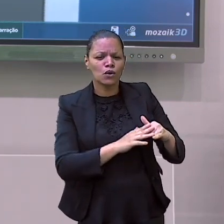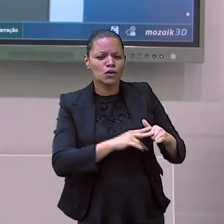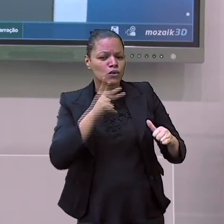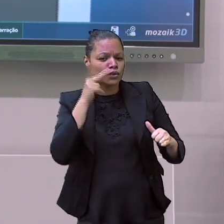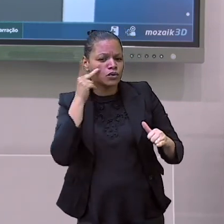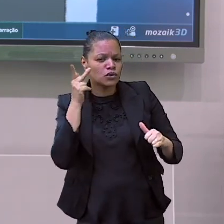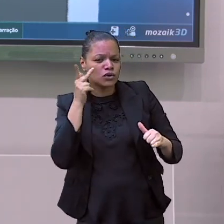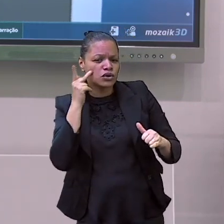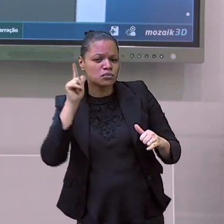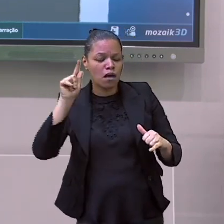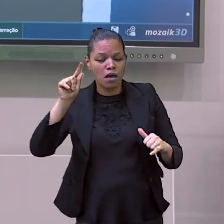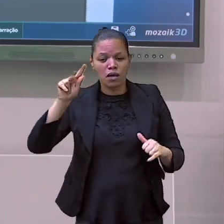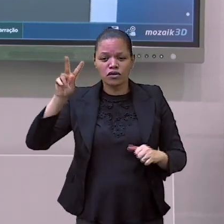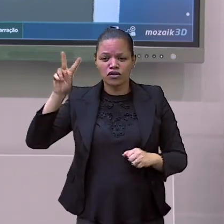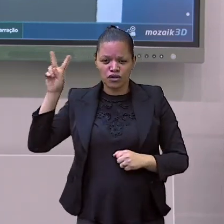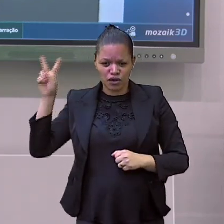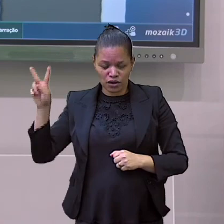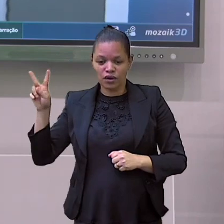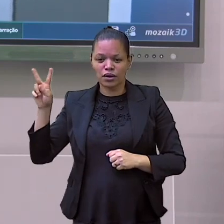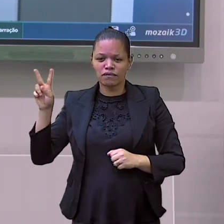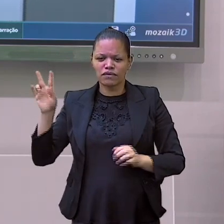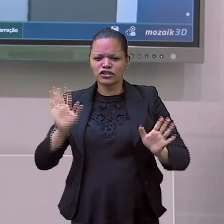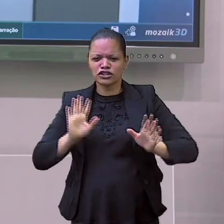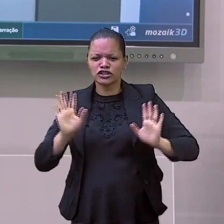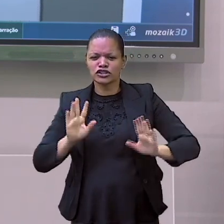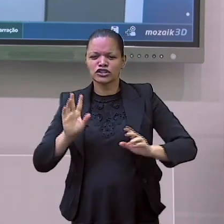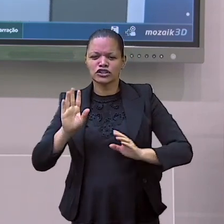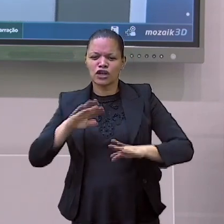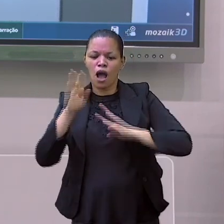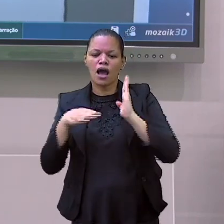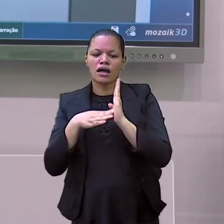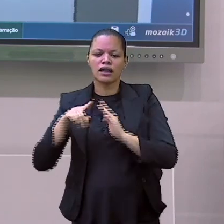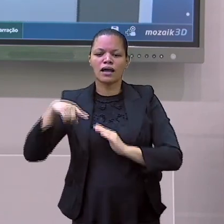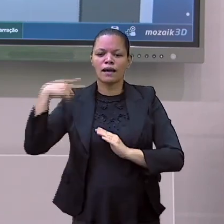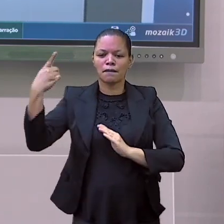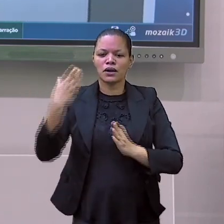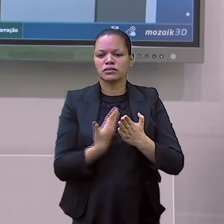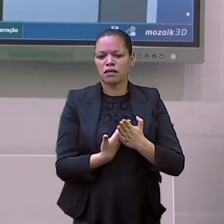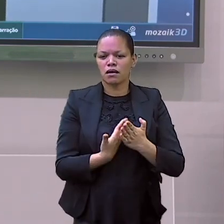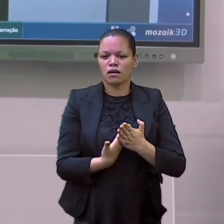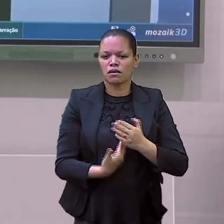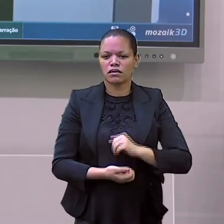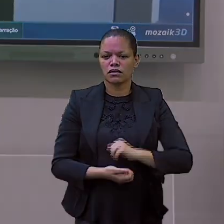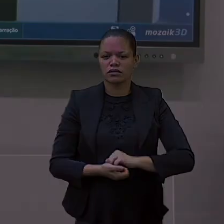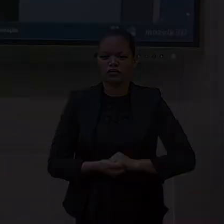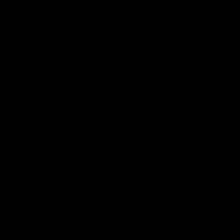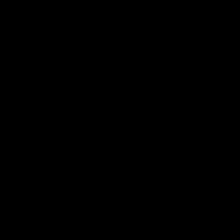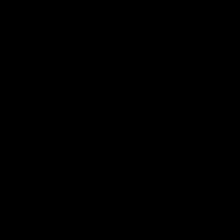canal do YouTube SMED GV. Tchau e até a próxima aula.